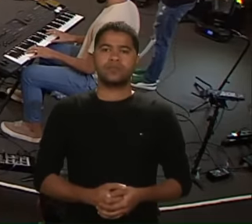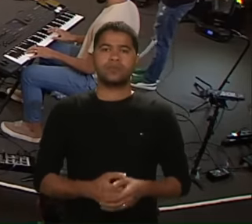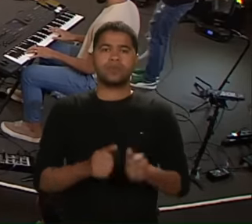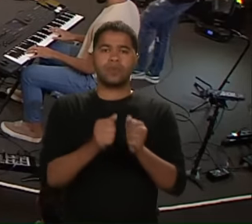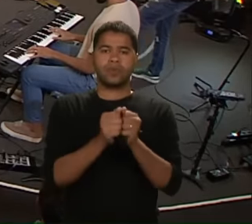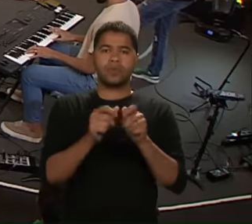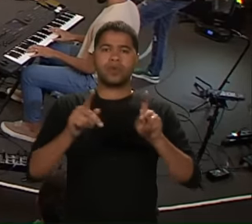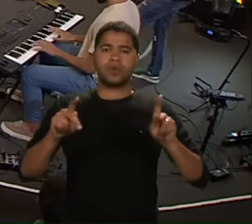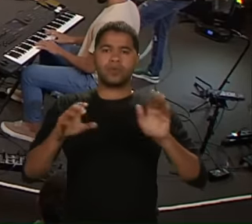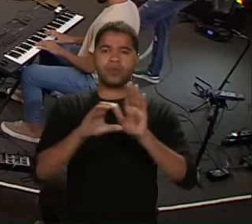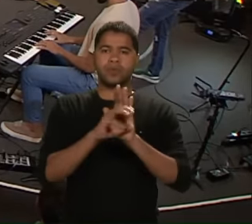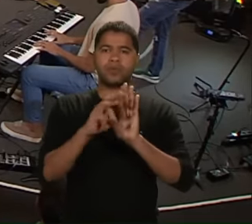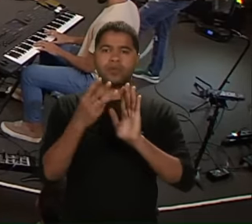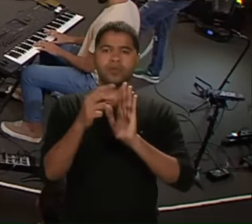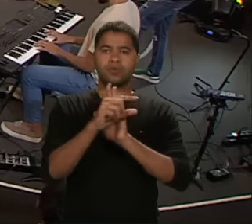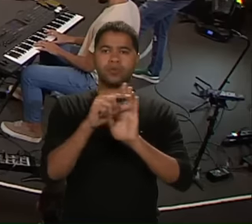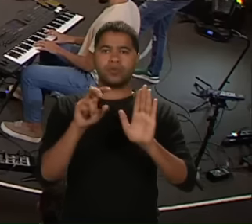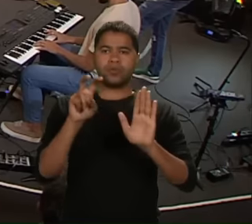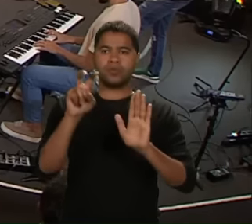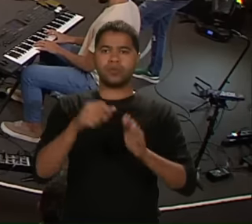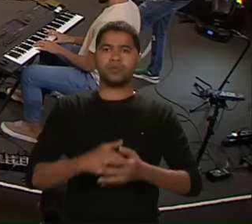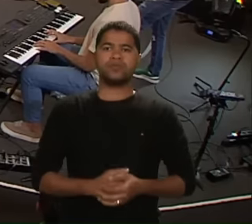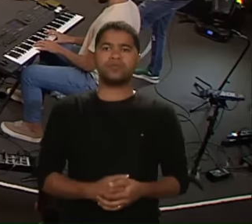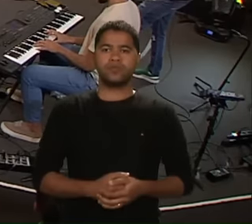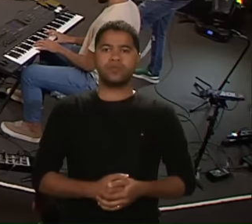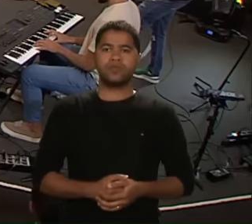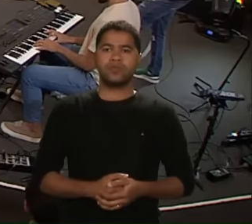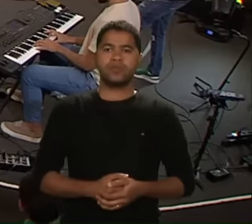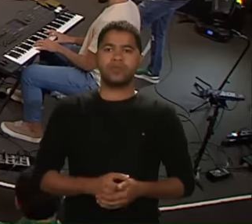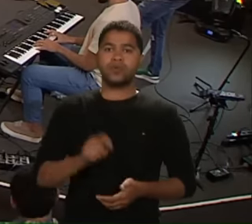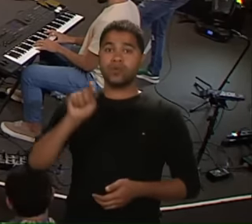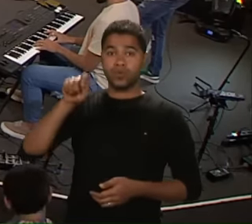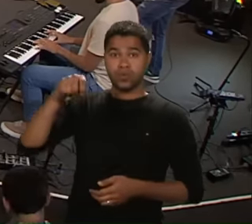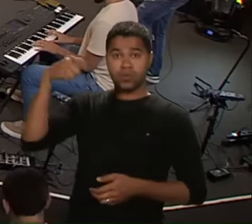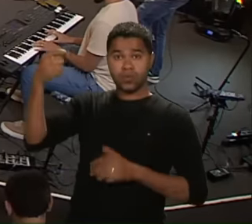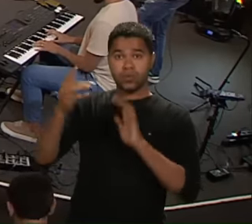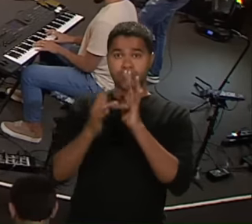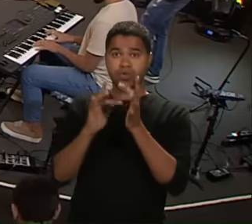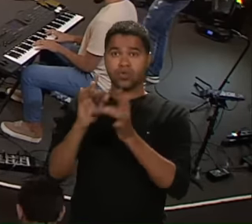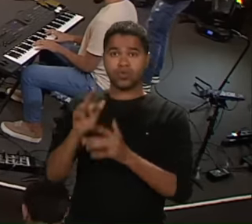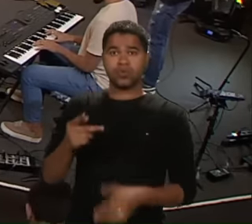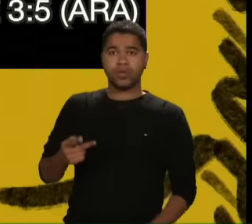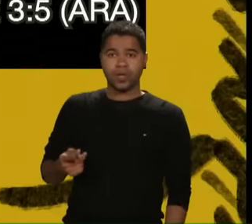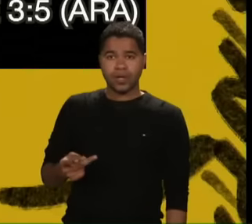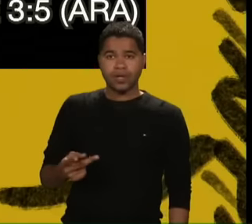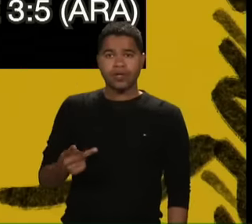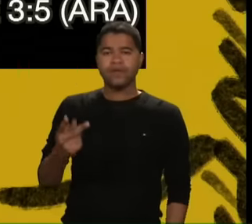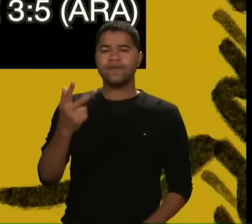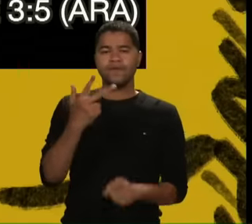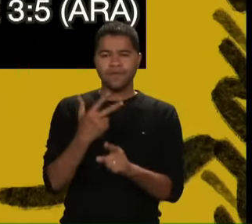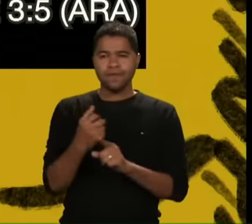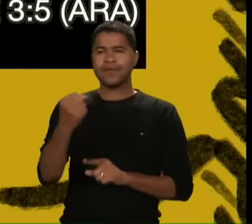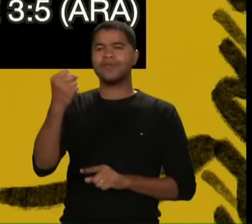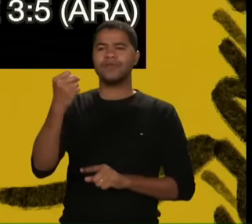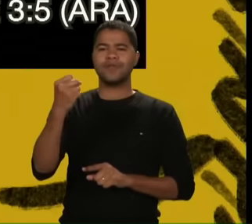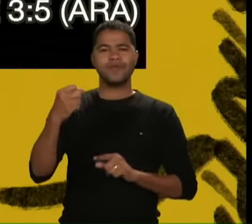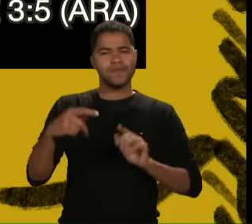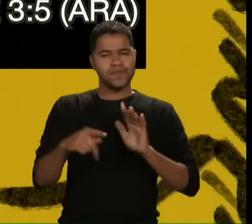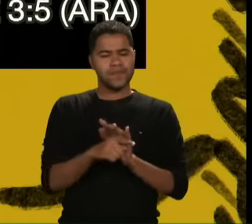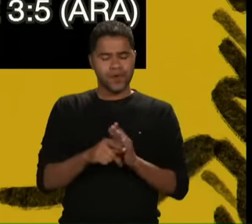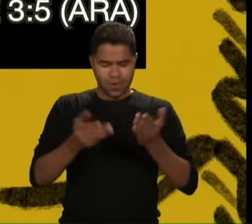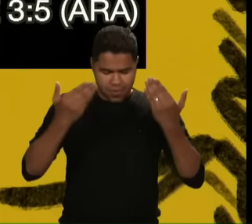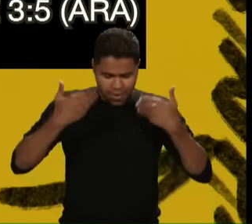Apocalipse 3, 5. Seu nome é eterno. O vencedor será assim vestido de